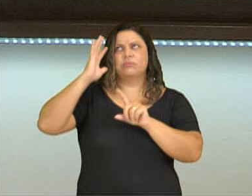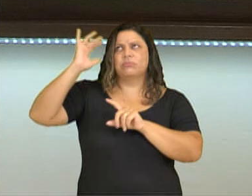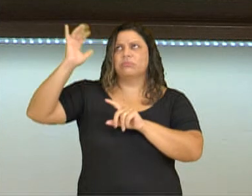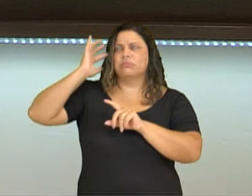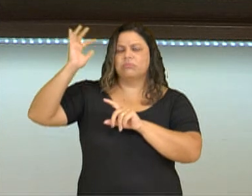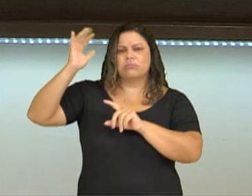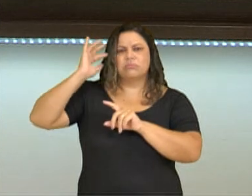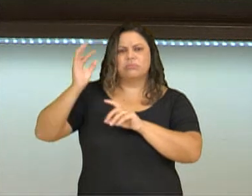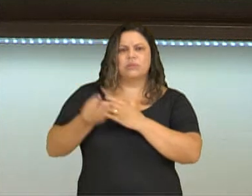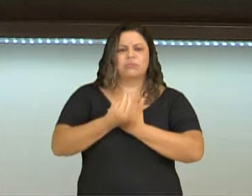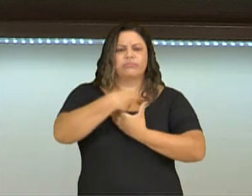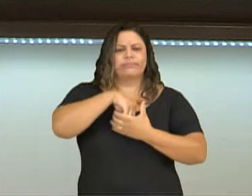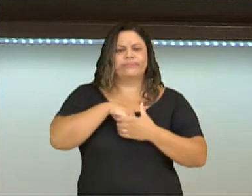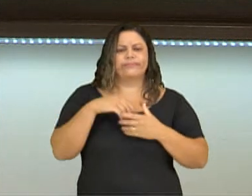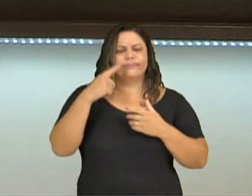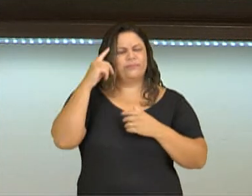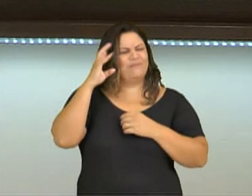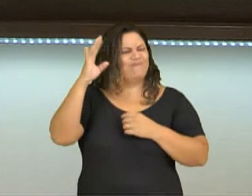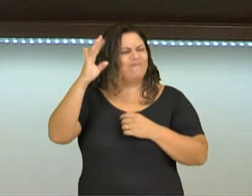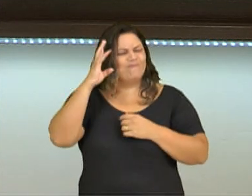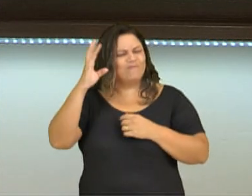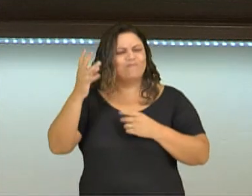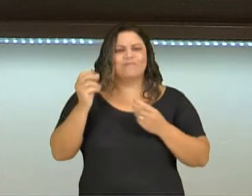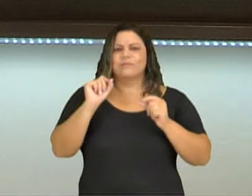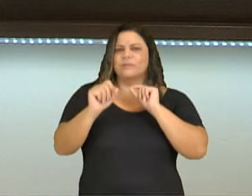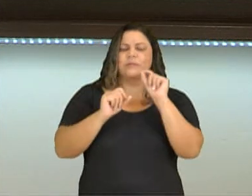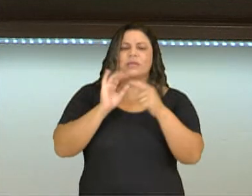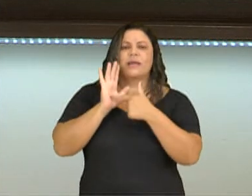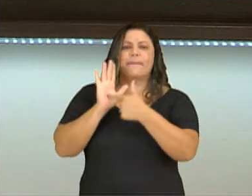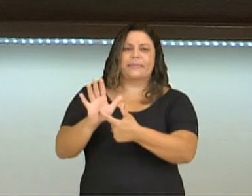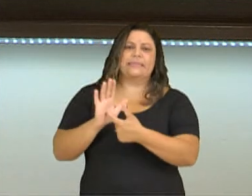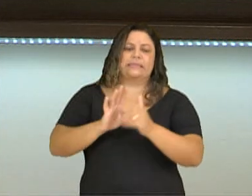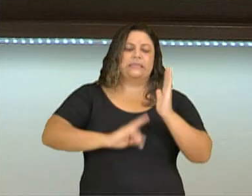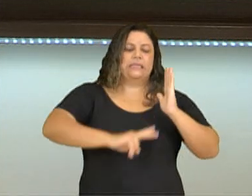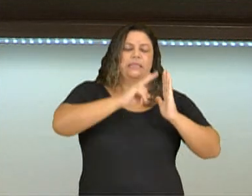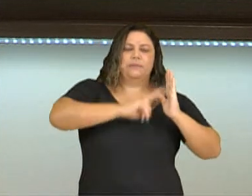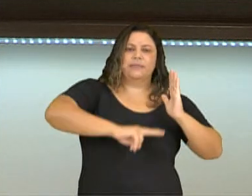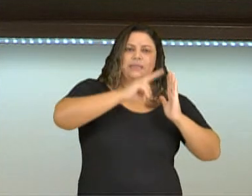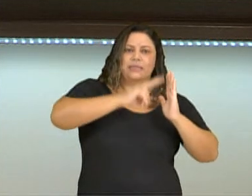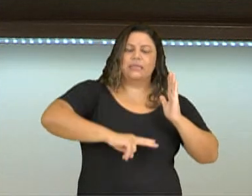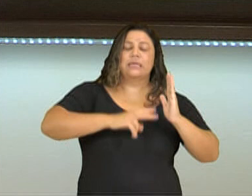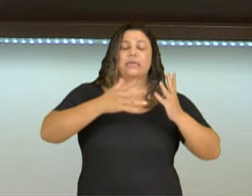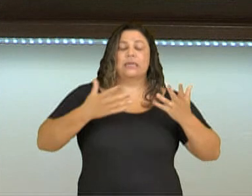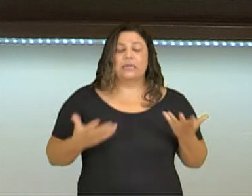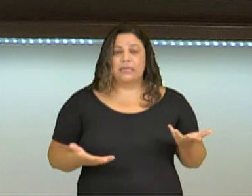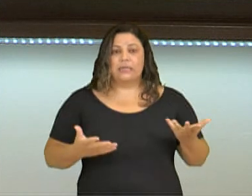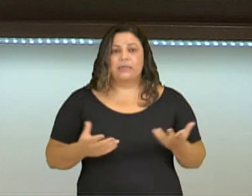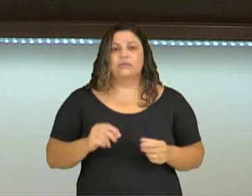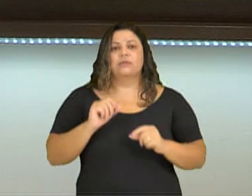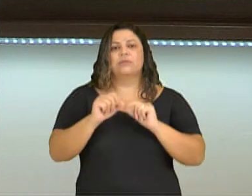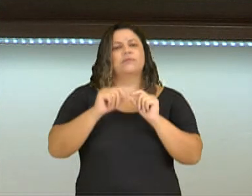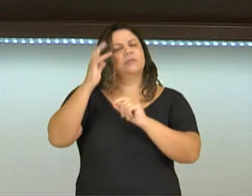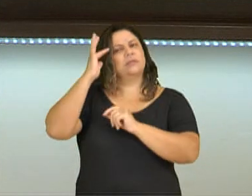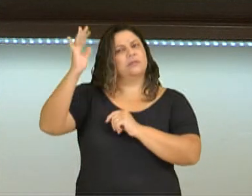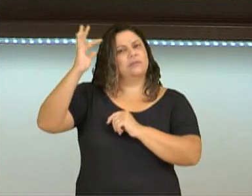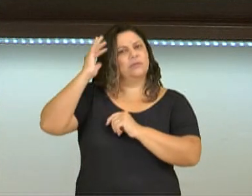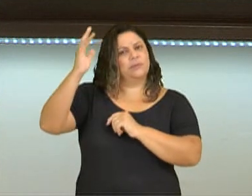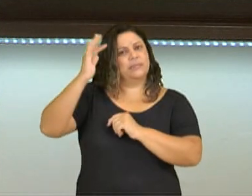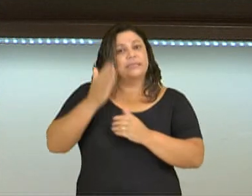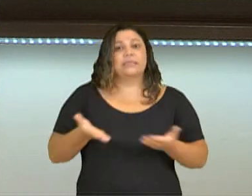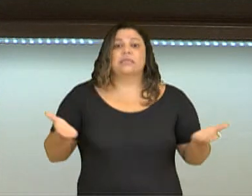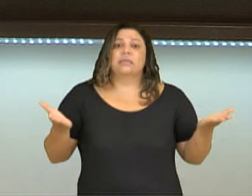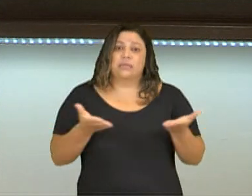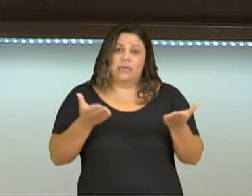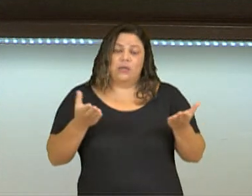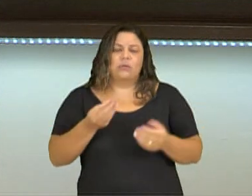introduzem ao serem apresentadas para o leitor? Então, é esse tipo de reflexão que vocês vão fazer agora e vão